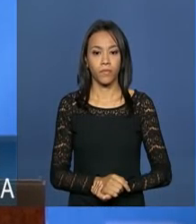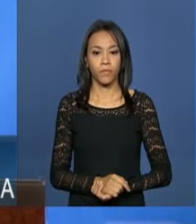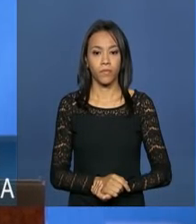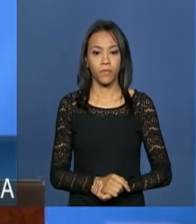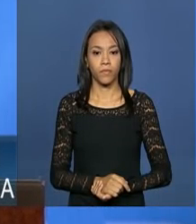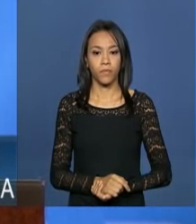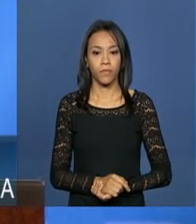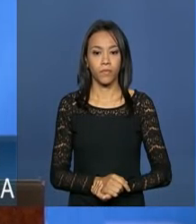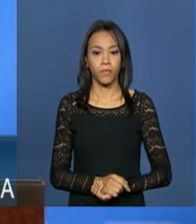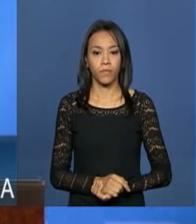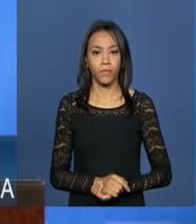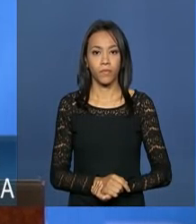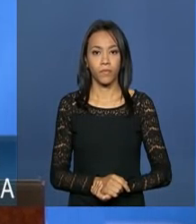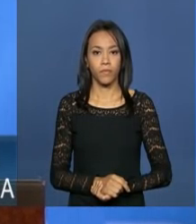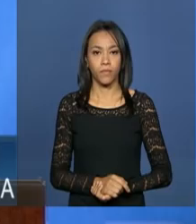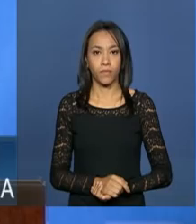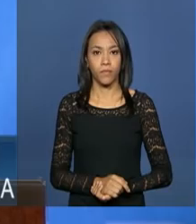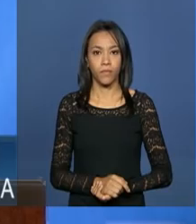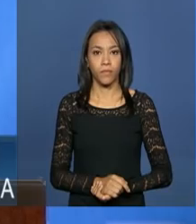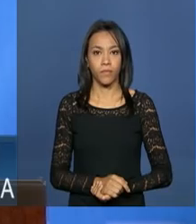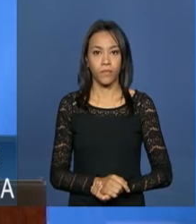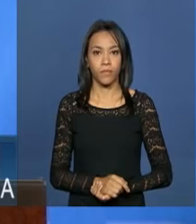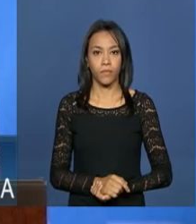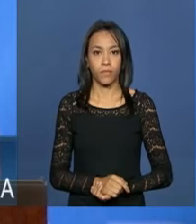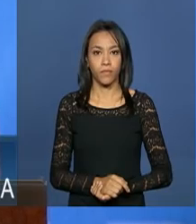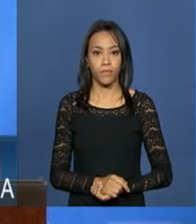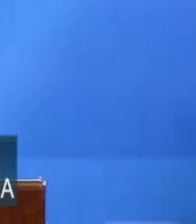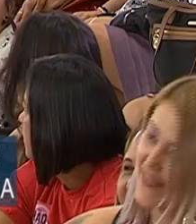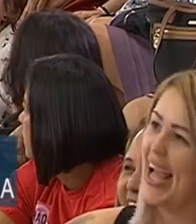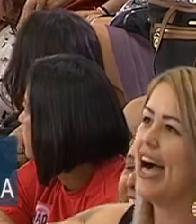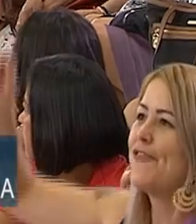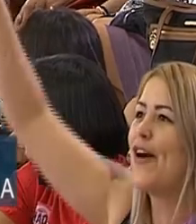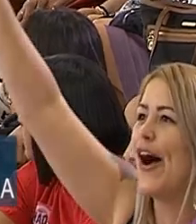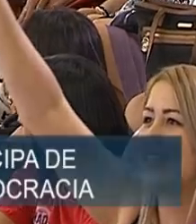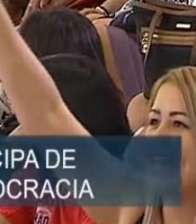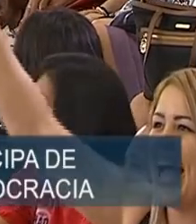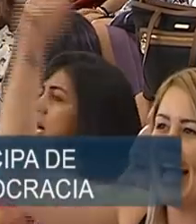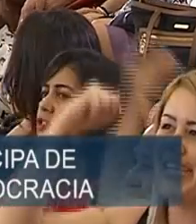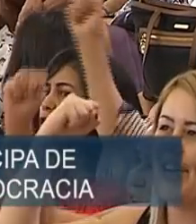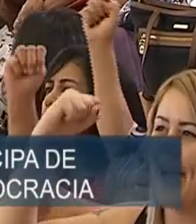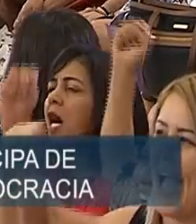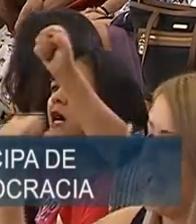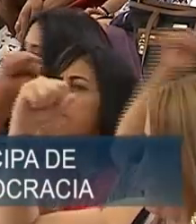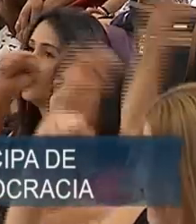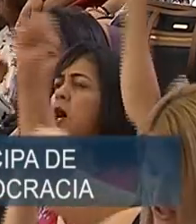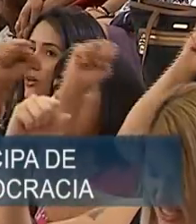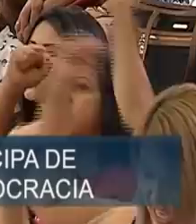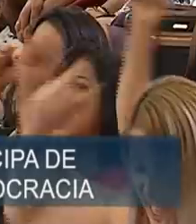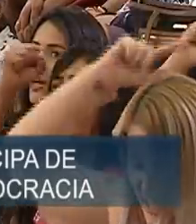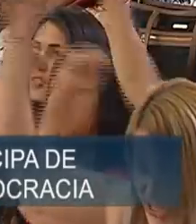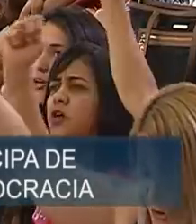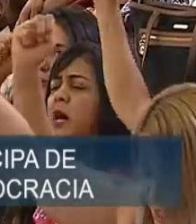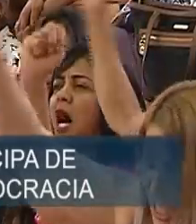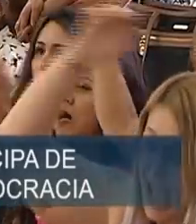esperança. Dilma, Dilma, Dilma, Dilma,